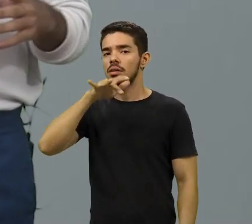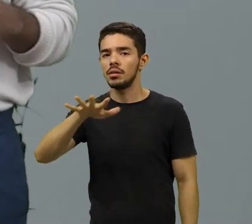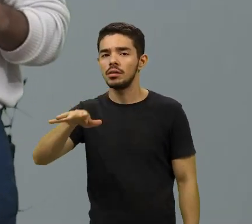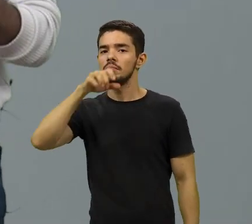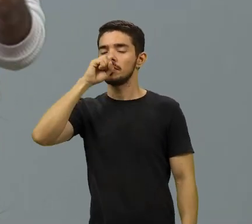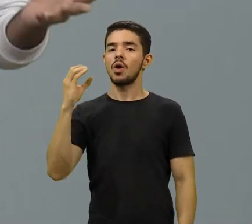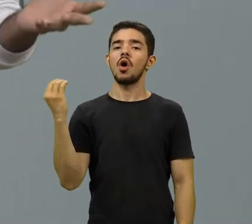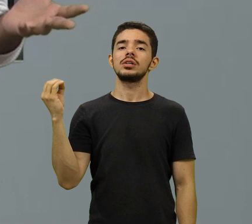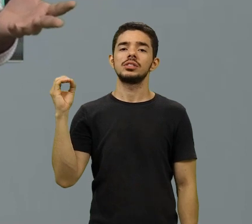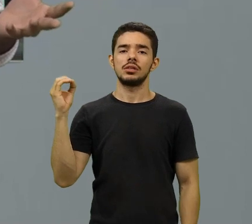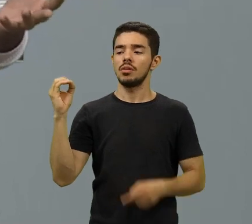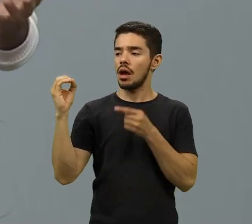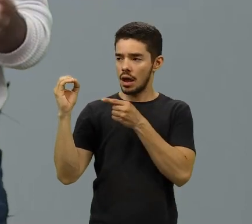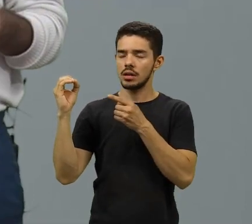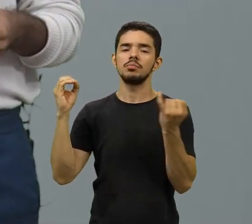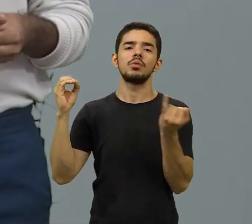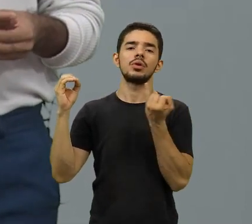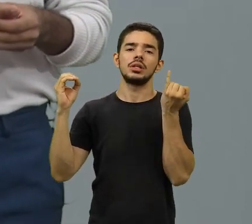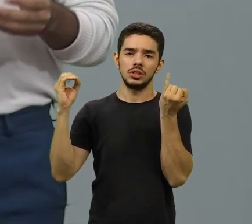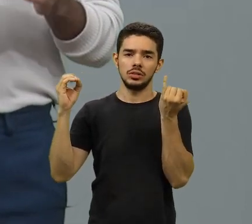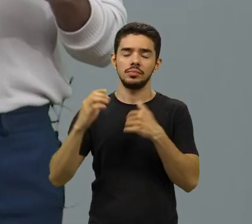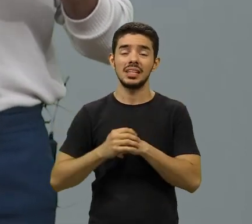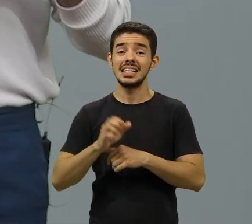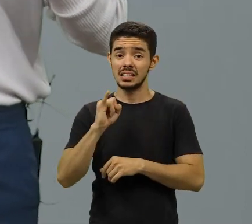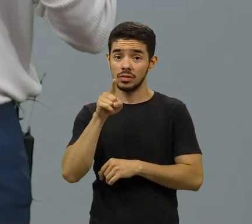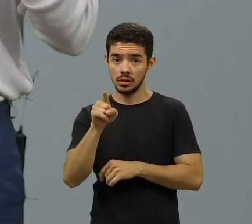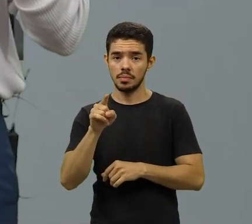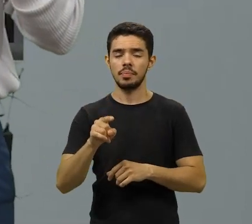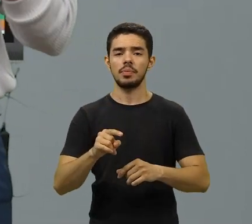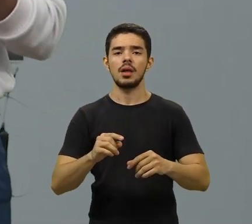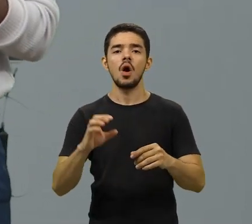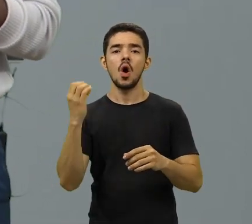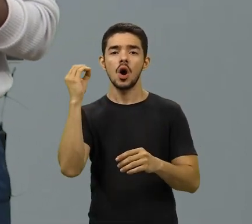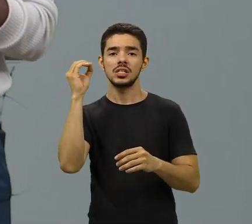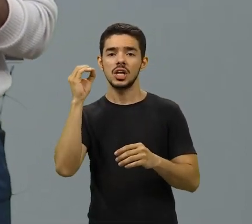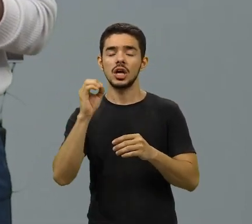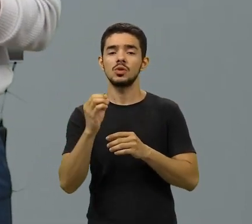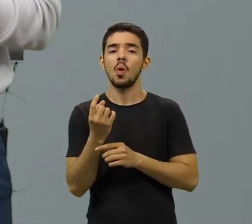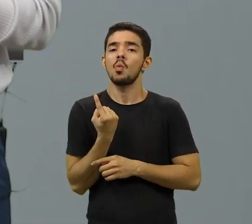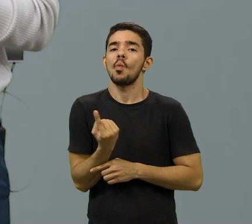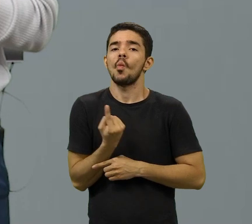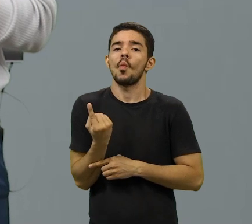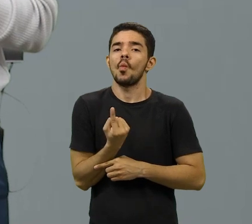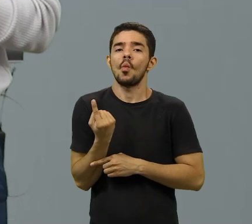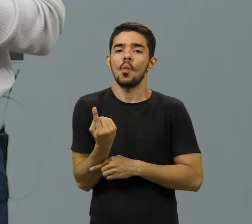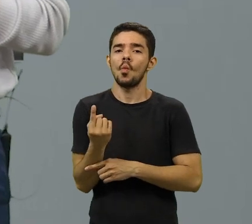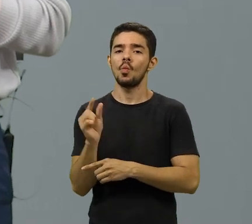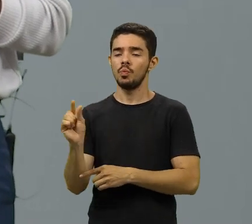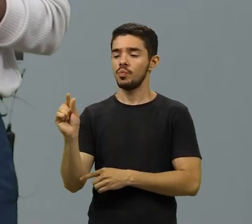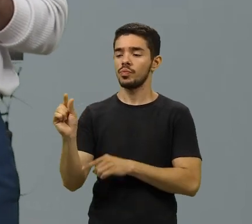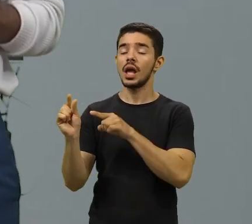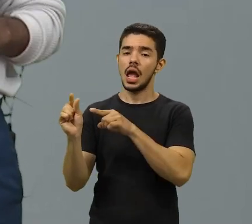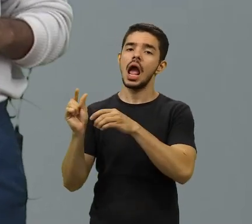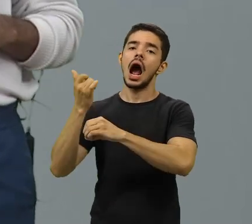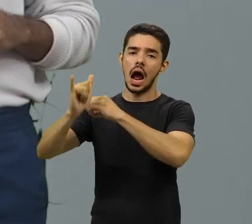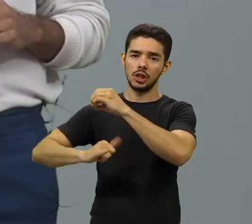oxigênio e ele é um elemento fundamental. Então, se você pegar o oxigênio na sua forma solitária, sozinho, ele é